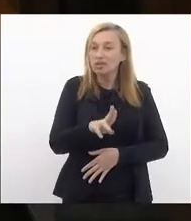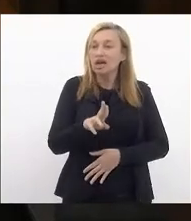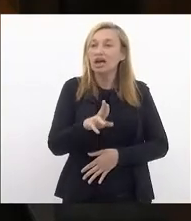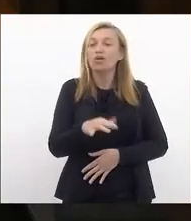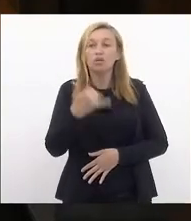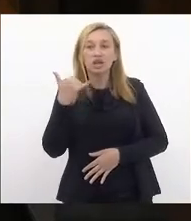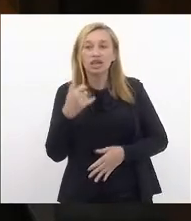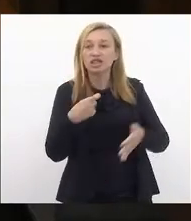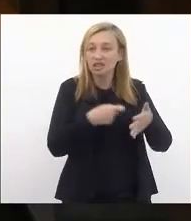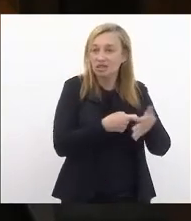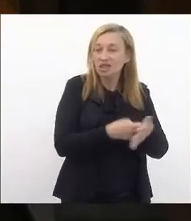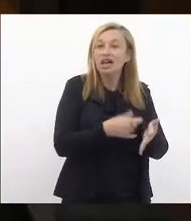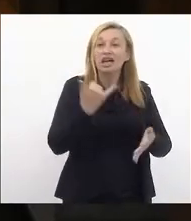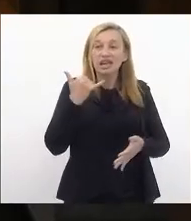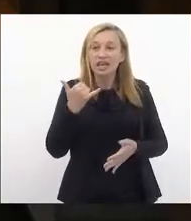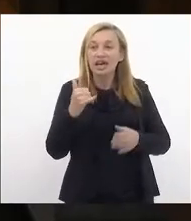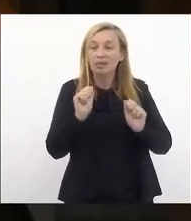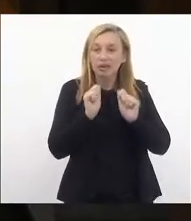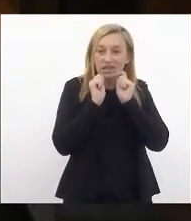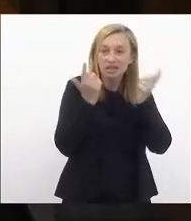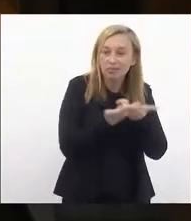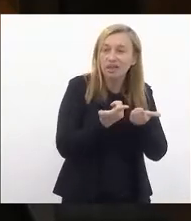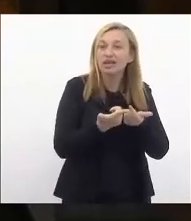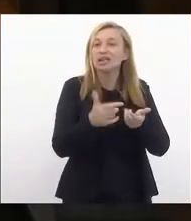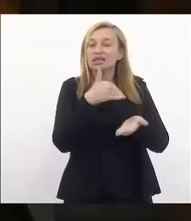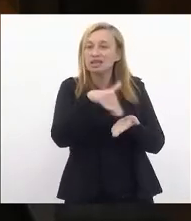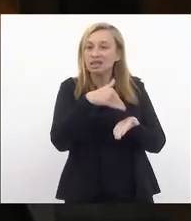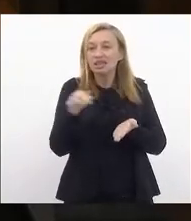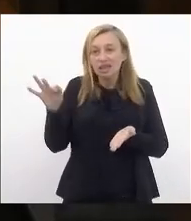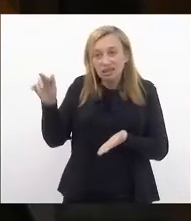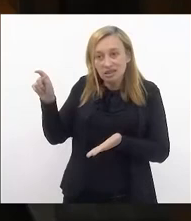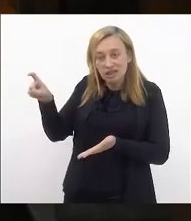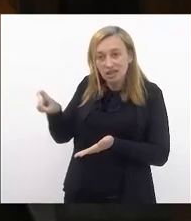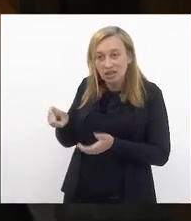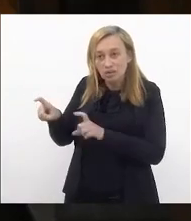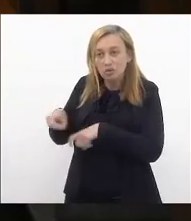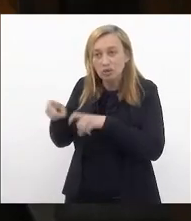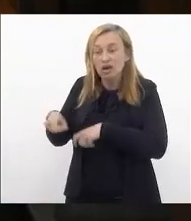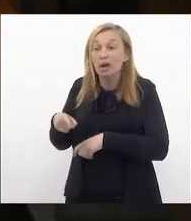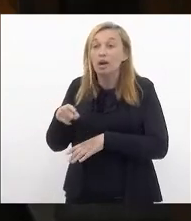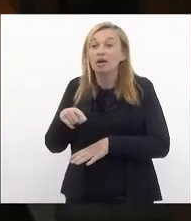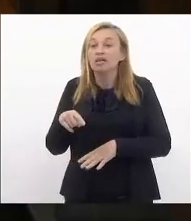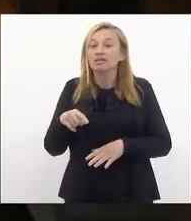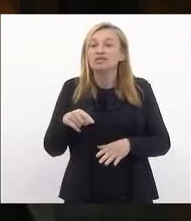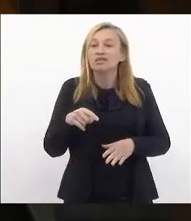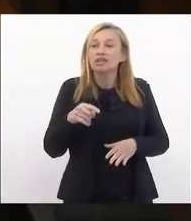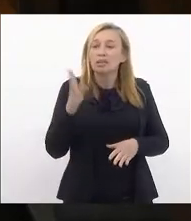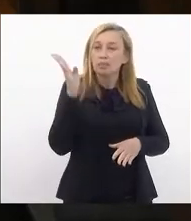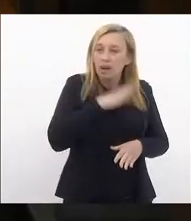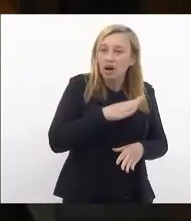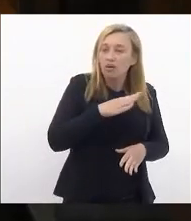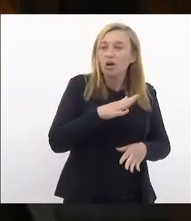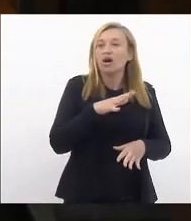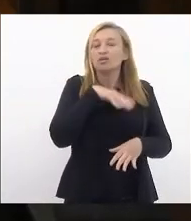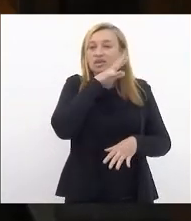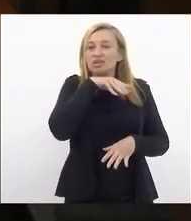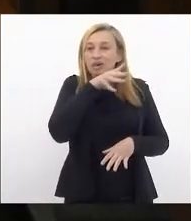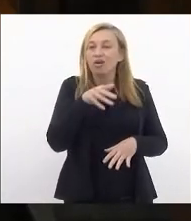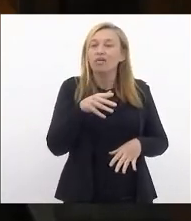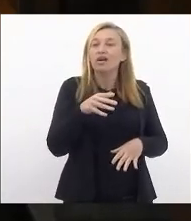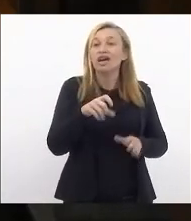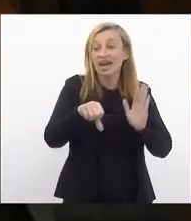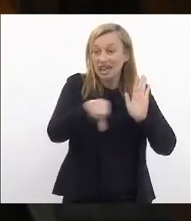denúncia ligar para a Assembleia para a Secretaria de Agricultura maltratar animal é crime é